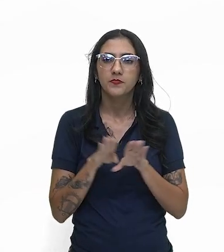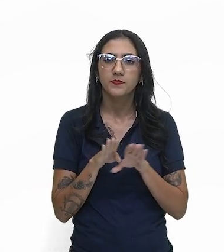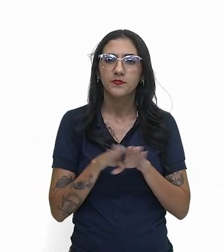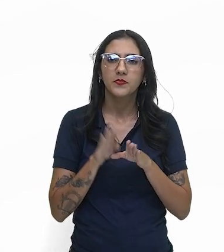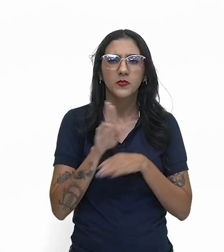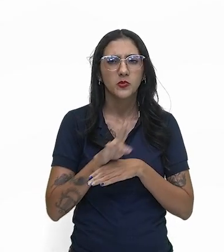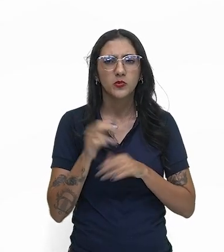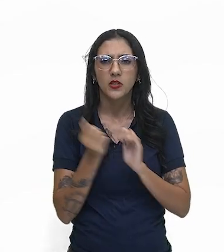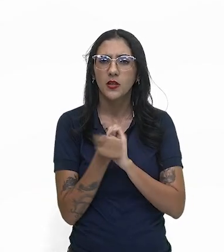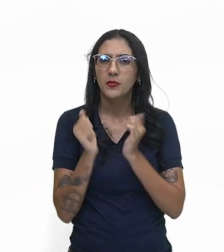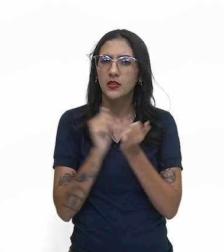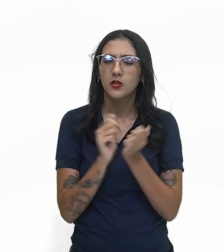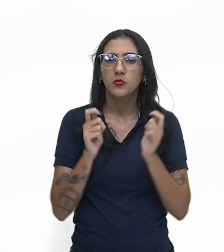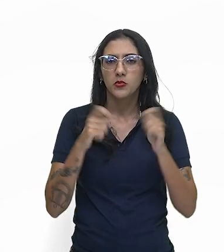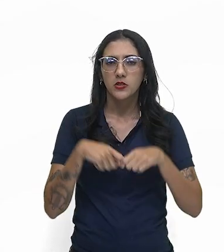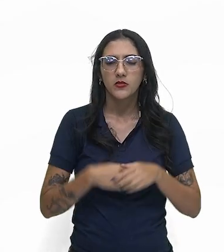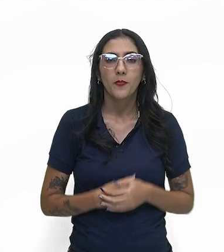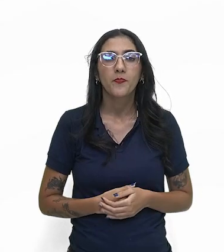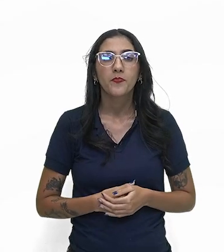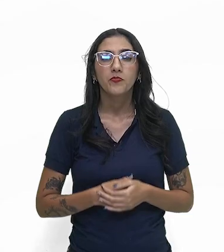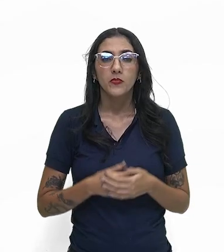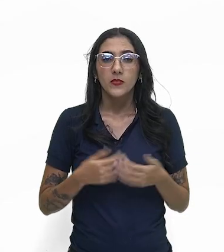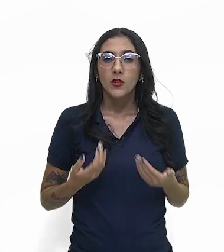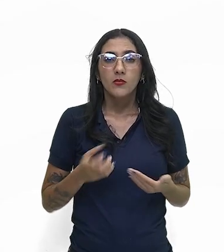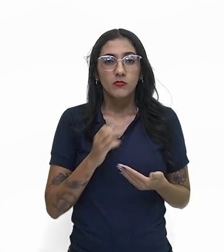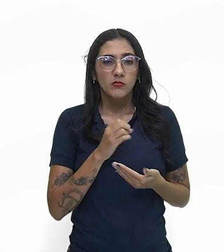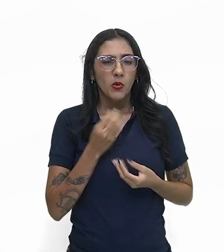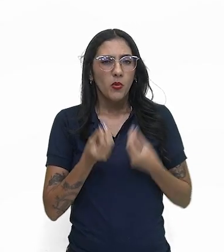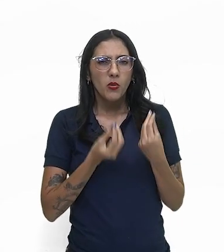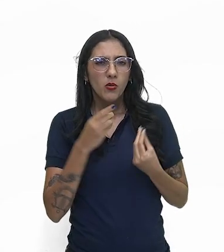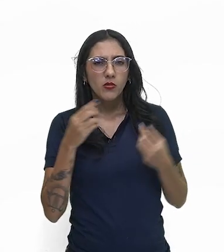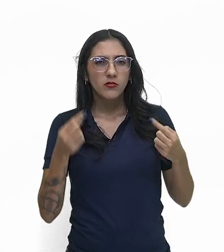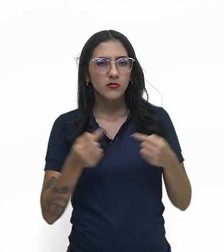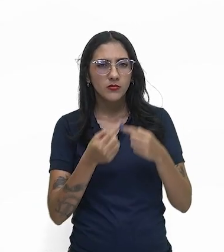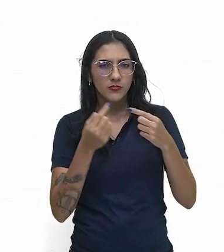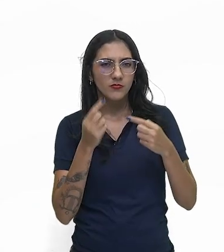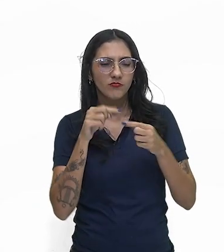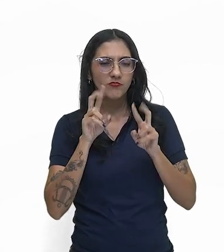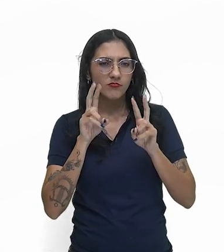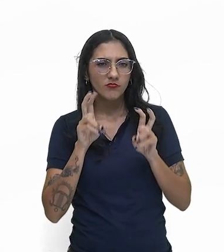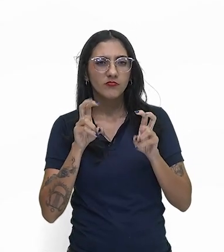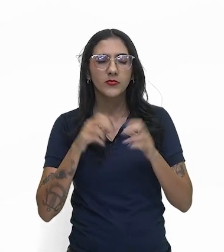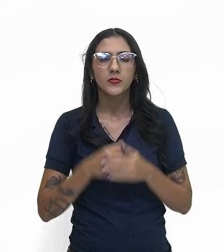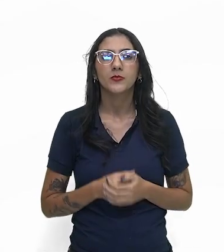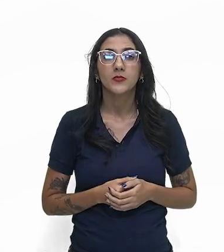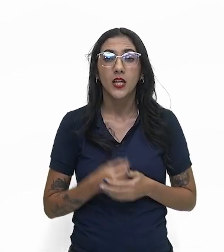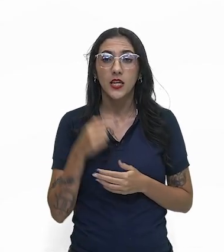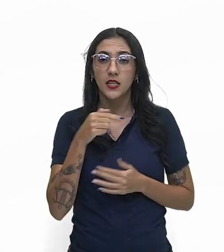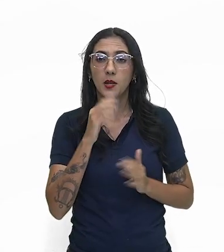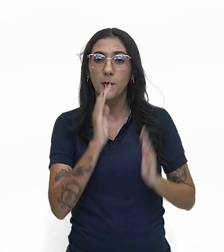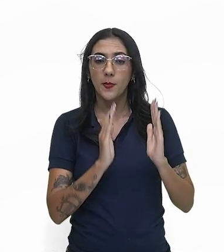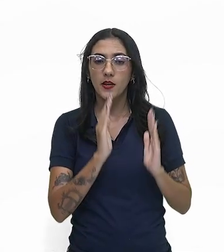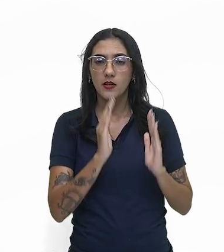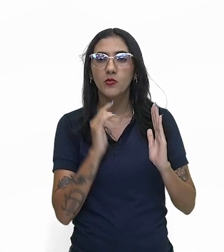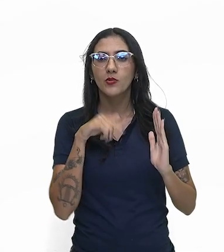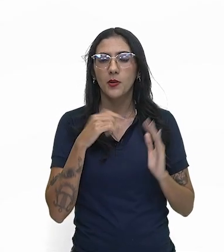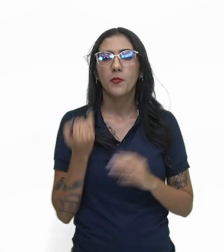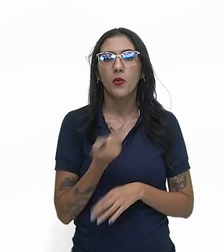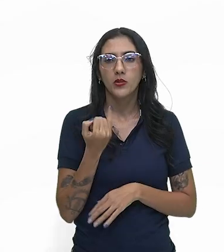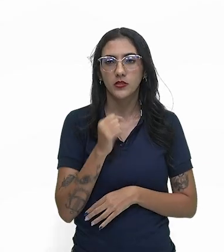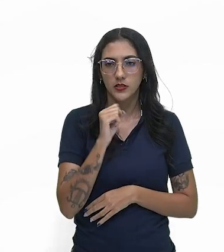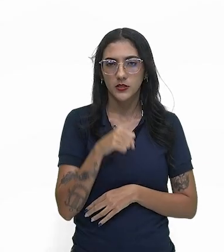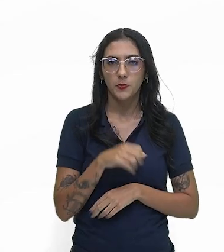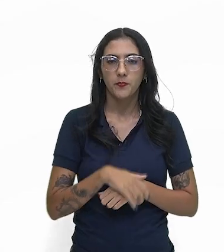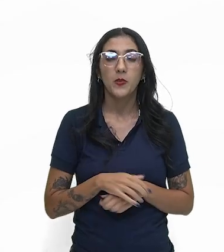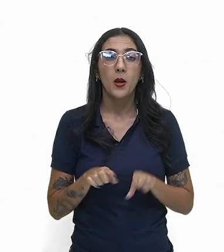flecha. Então, quando a gente fala de tecnologia, ela é sempre uma ferramenta que, para aquele momento, ela é indispensável. Só